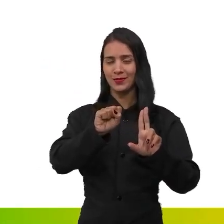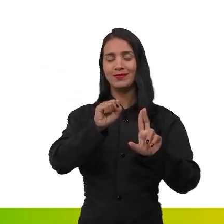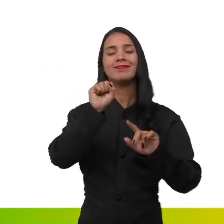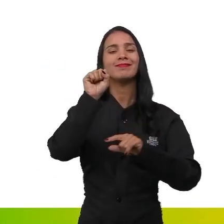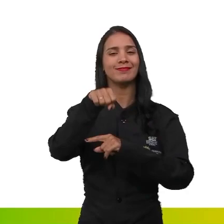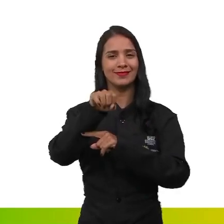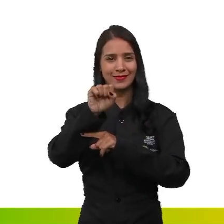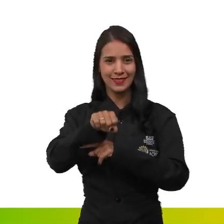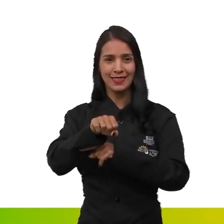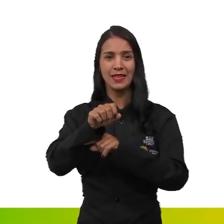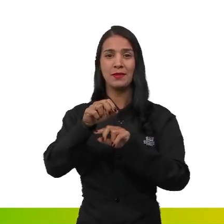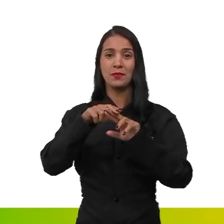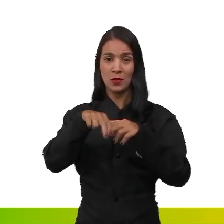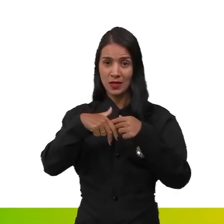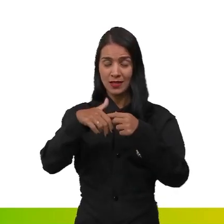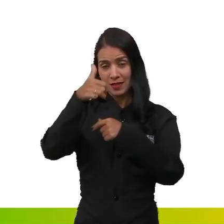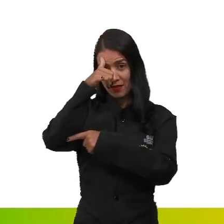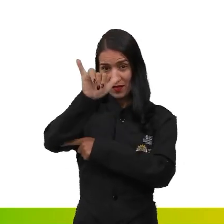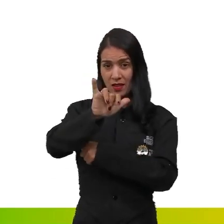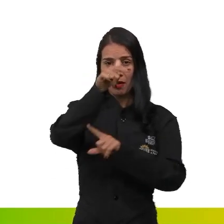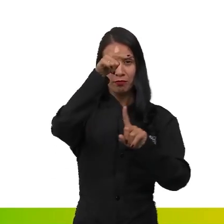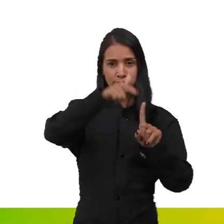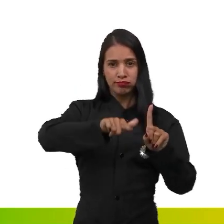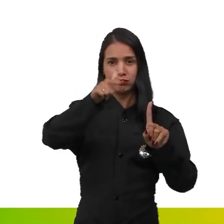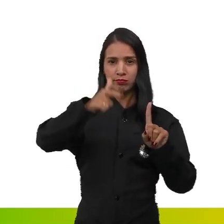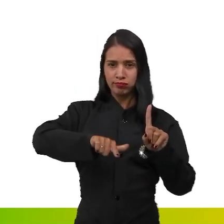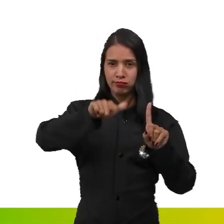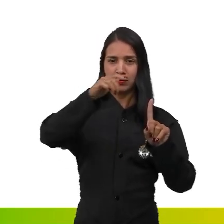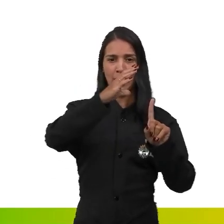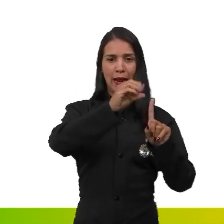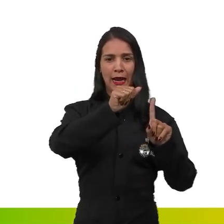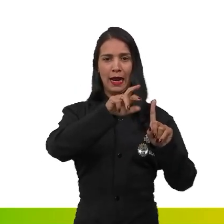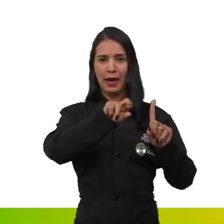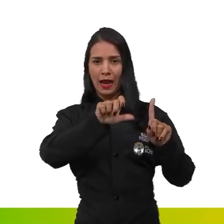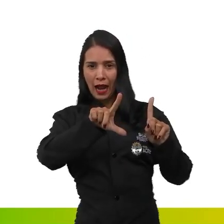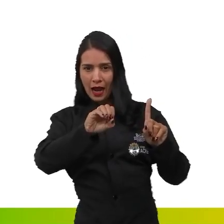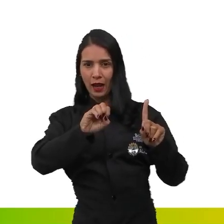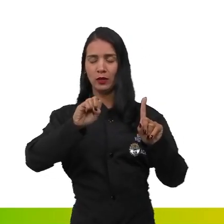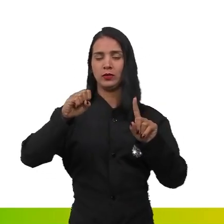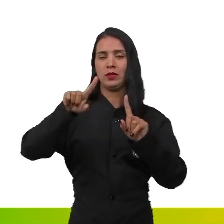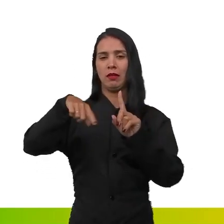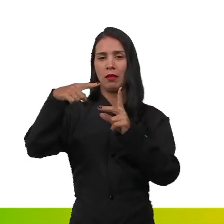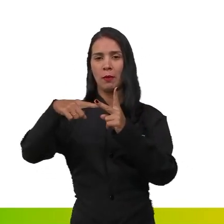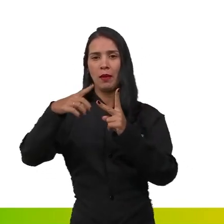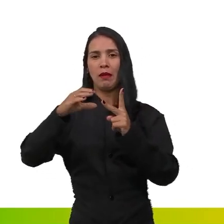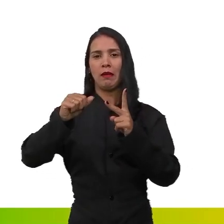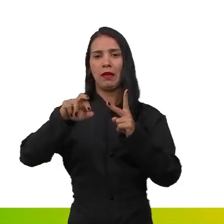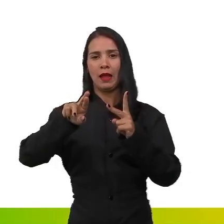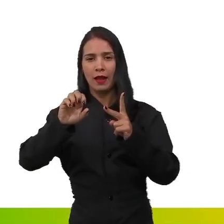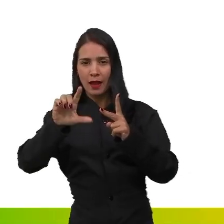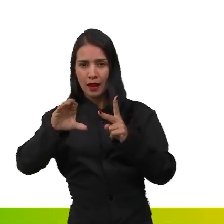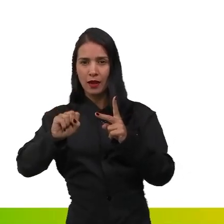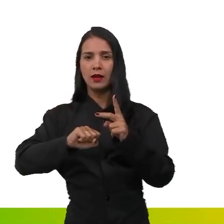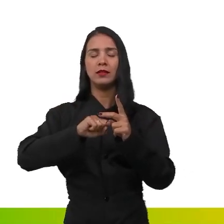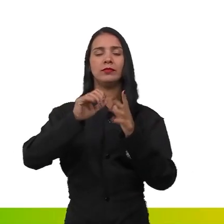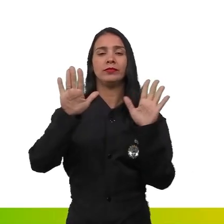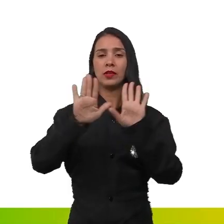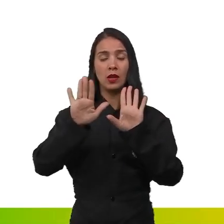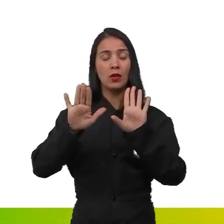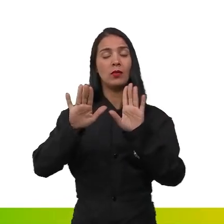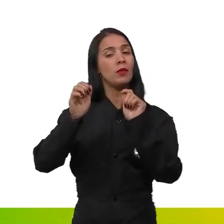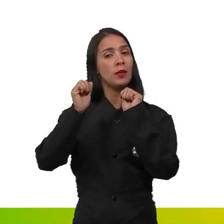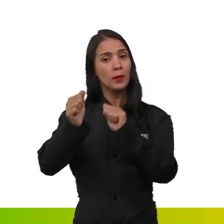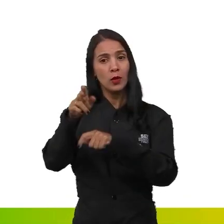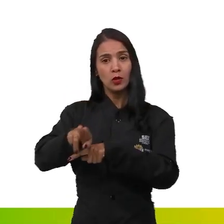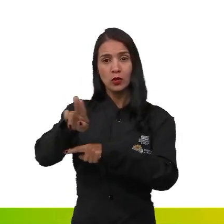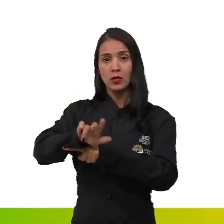da fluidez do texto, fez-se aí essa substituição com o uso do pronome, tá certo? Esses aqui